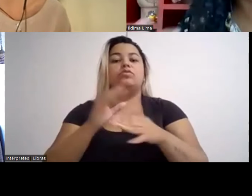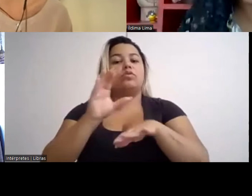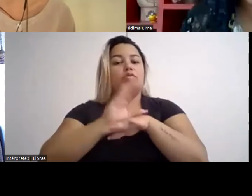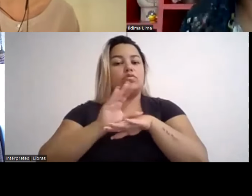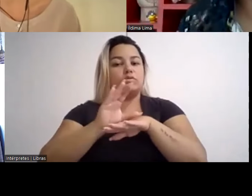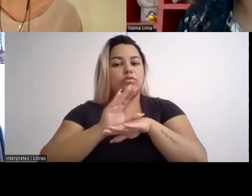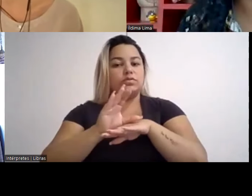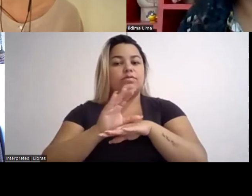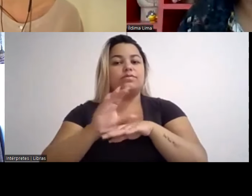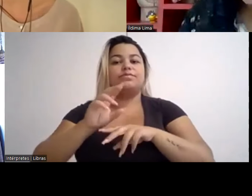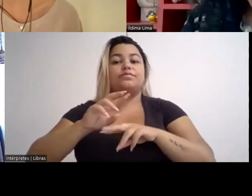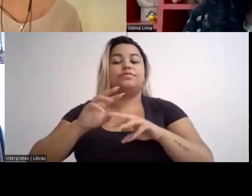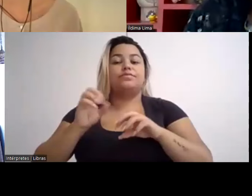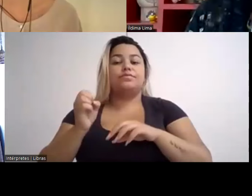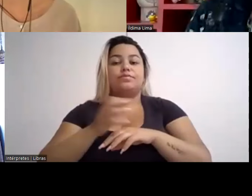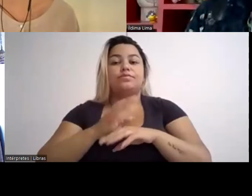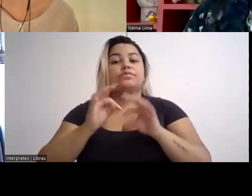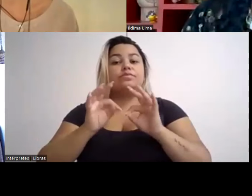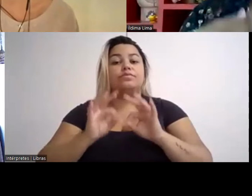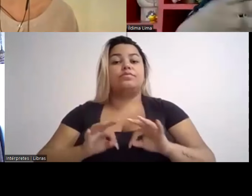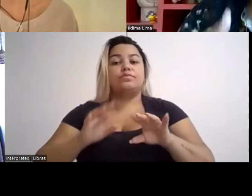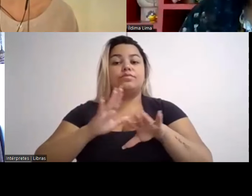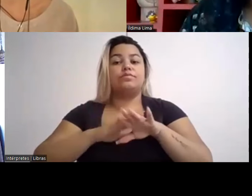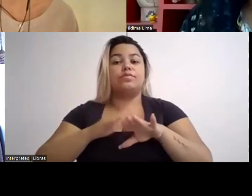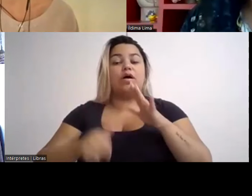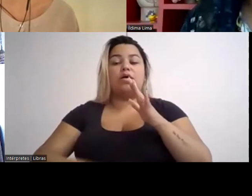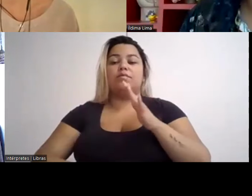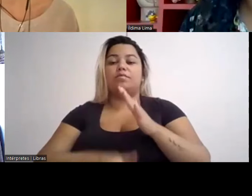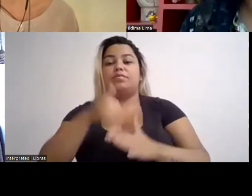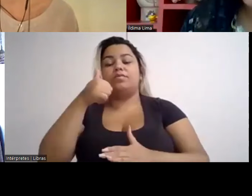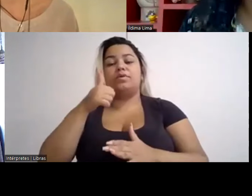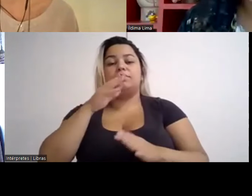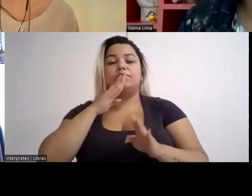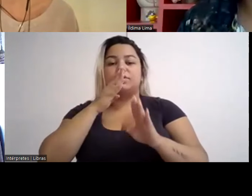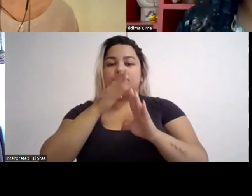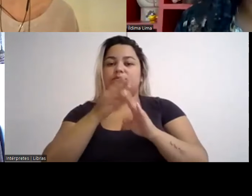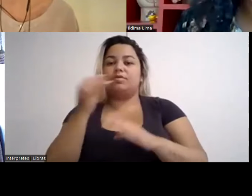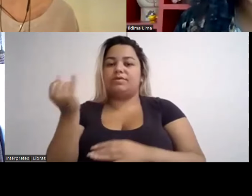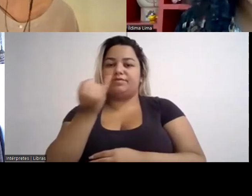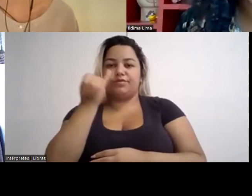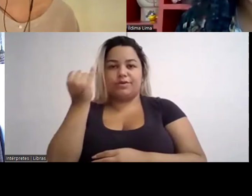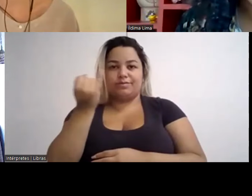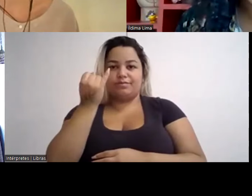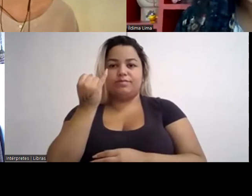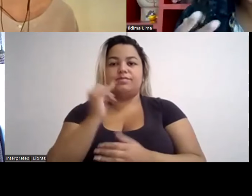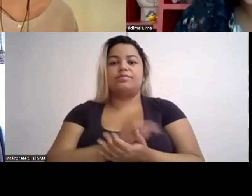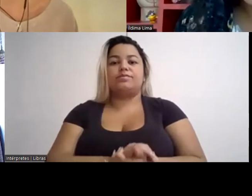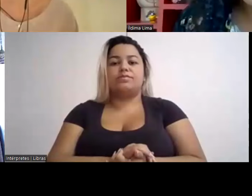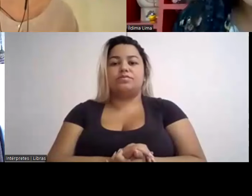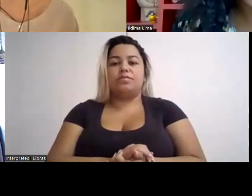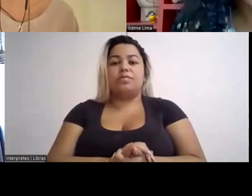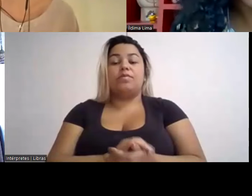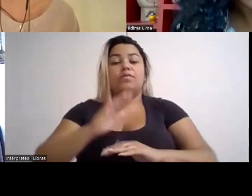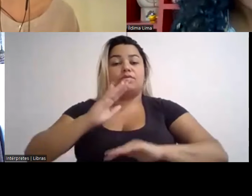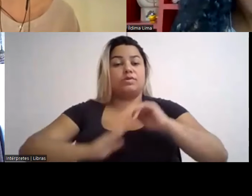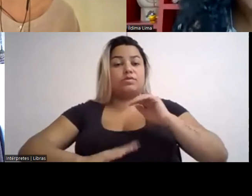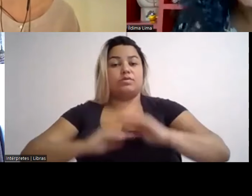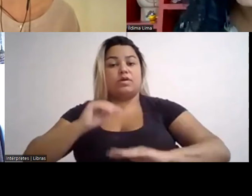vendo novas técnicas, ainda que aquela não seja a minha primeira técnica ou a principal, mas eu acho importante essa